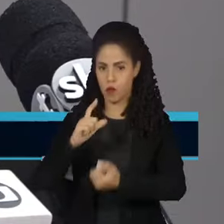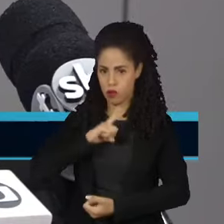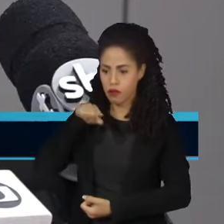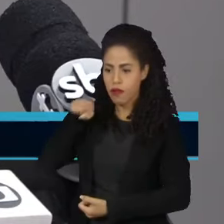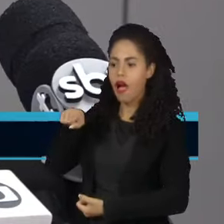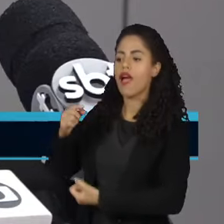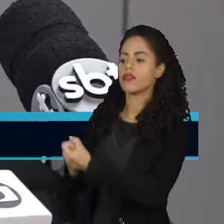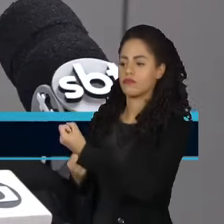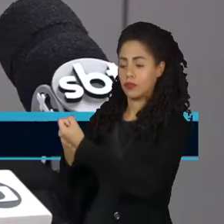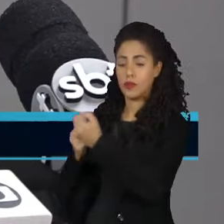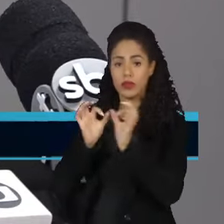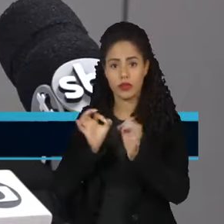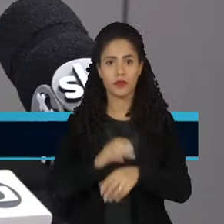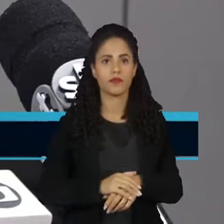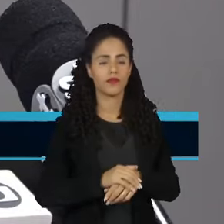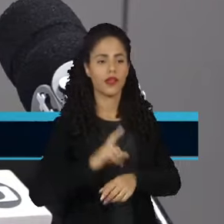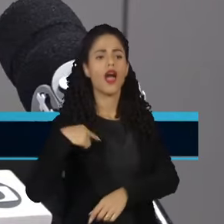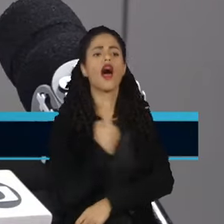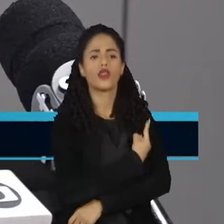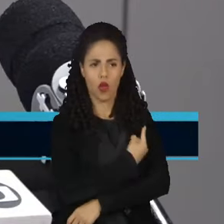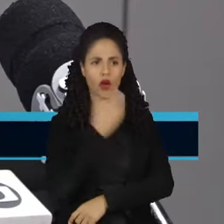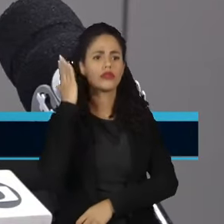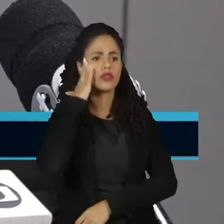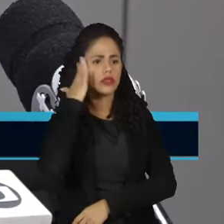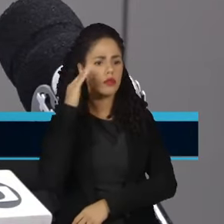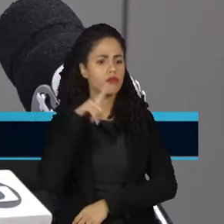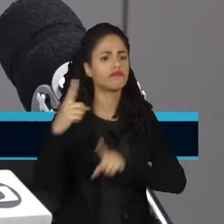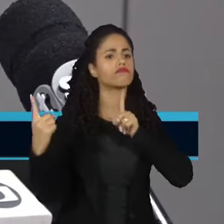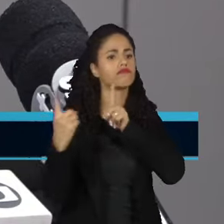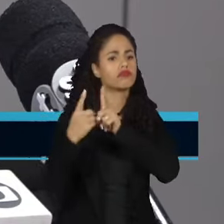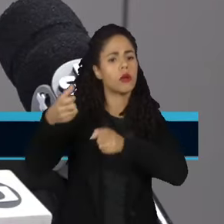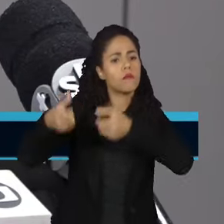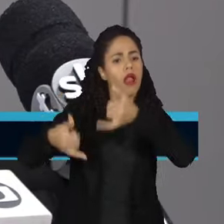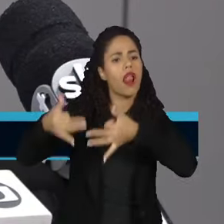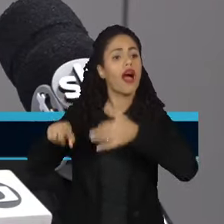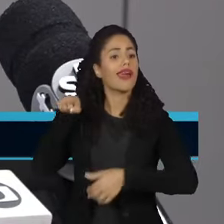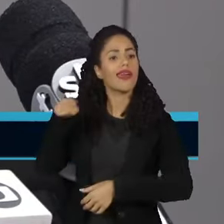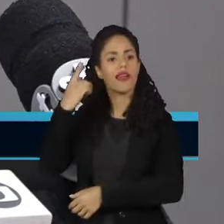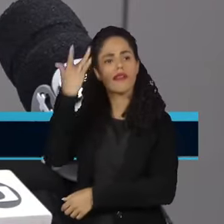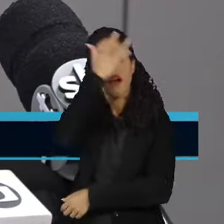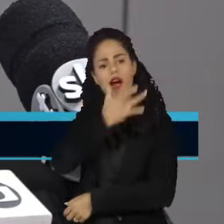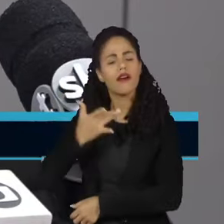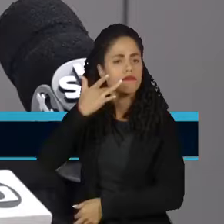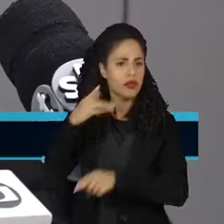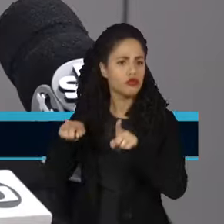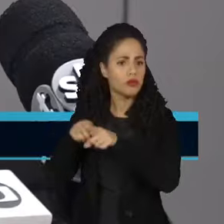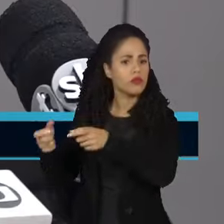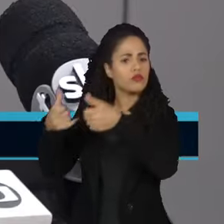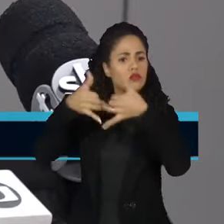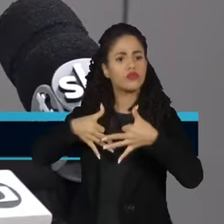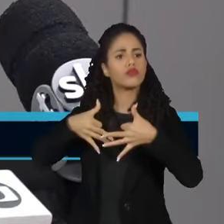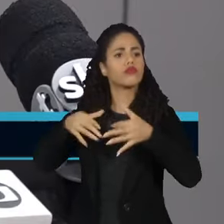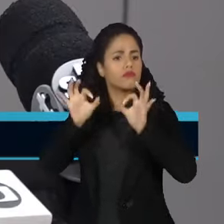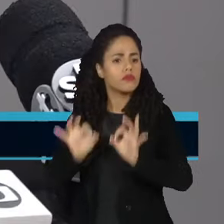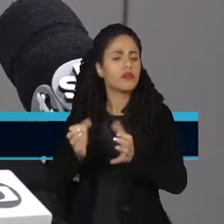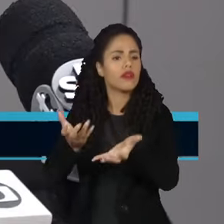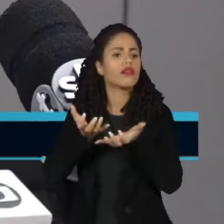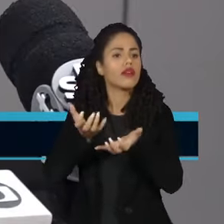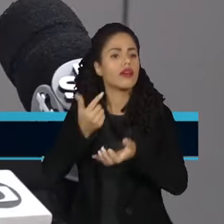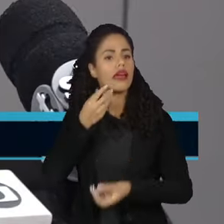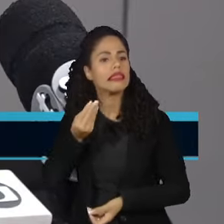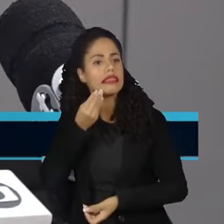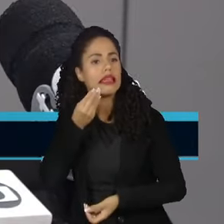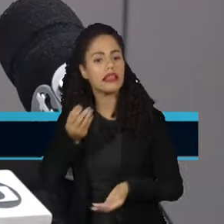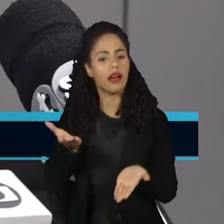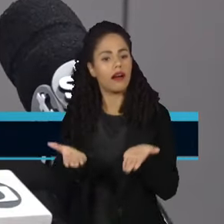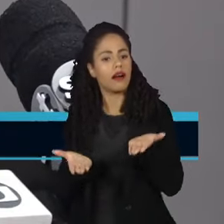Fernando Haddad. Nós saímos convencidos desse encontro que o ministro Haddad não só está determinado a buscar o